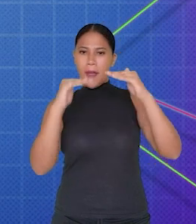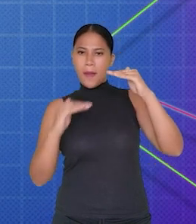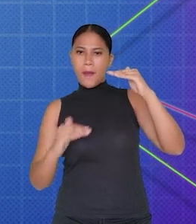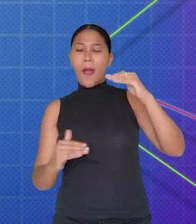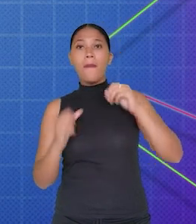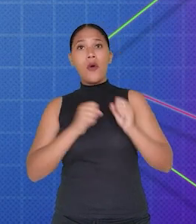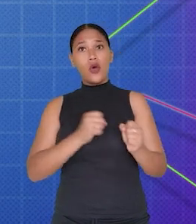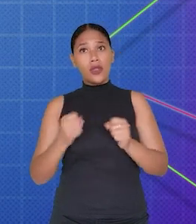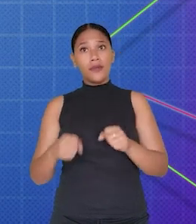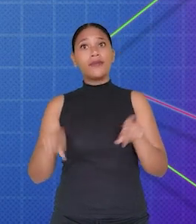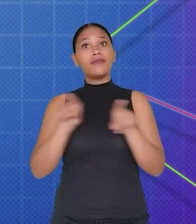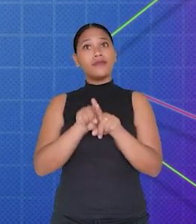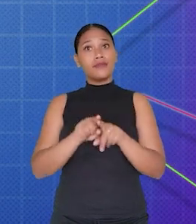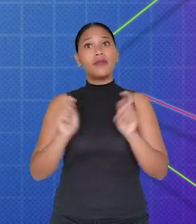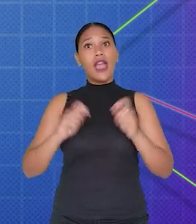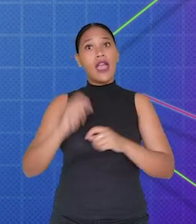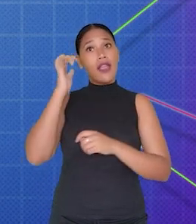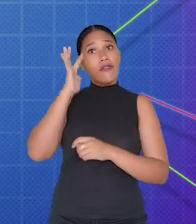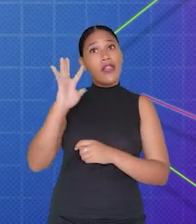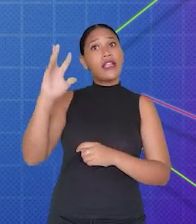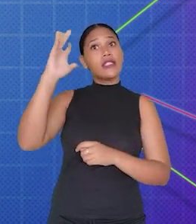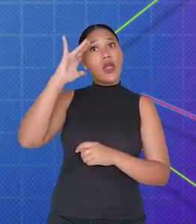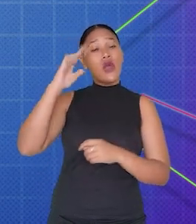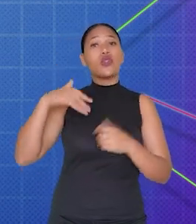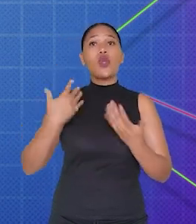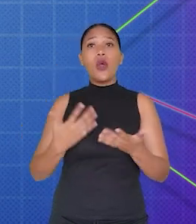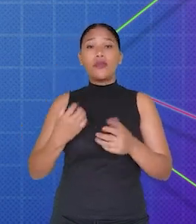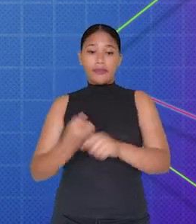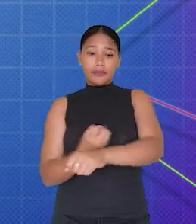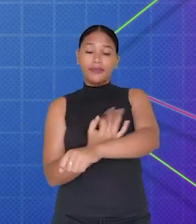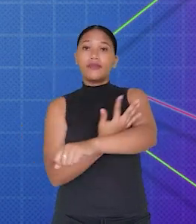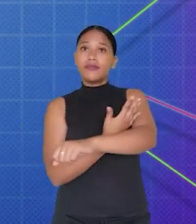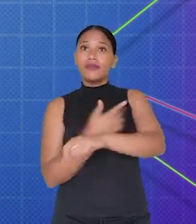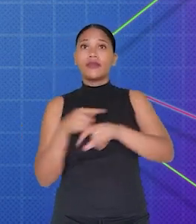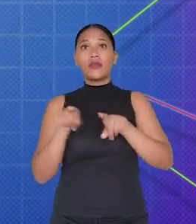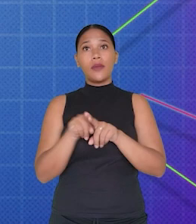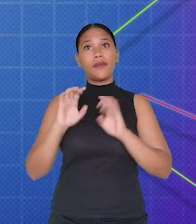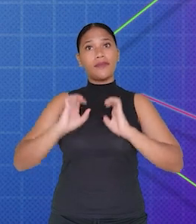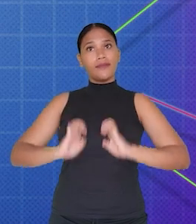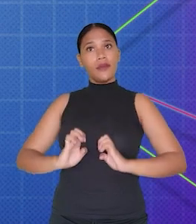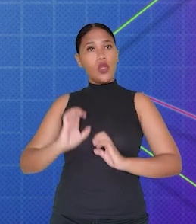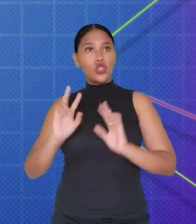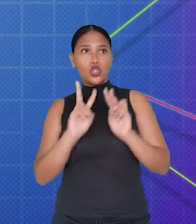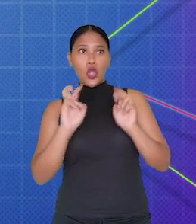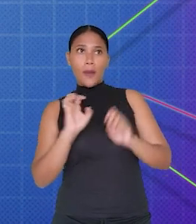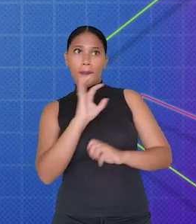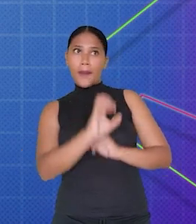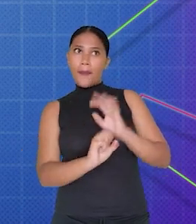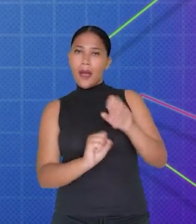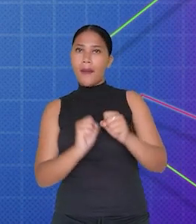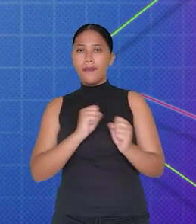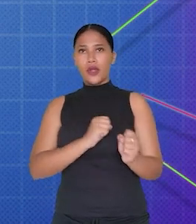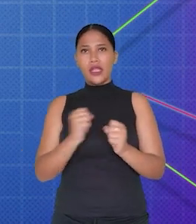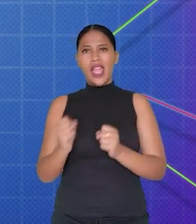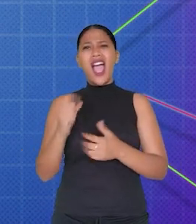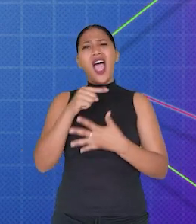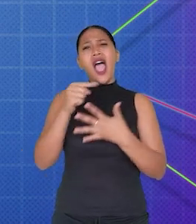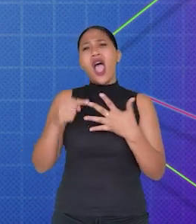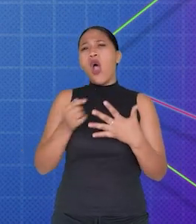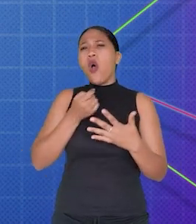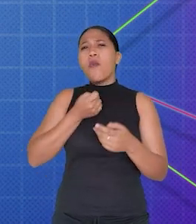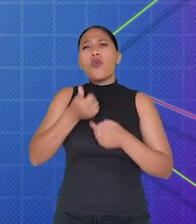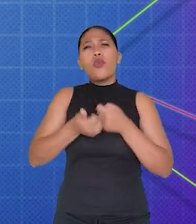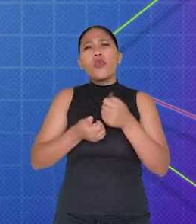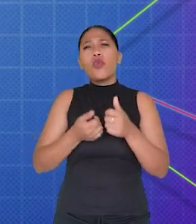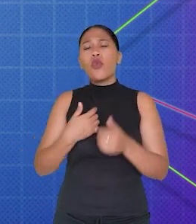hierarquia de poder, mas também pode incluir a reflexão sobre o custo emocional e moral da busca pelo poder. Esses são alguns